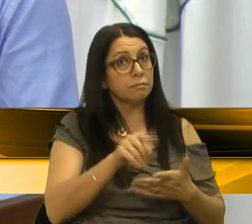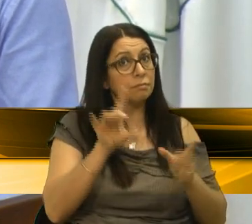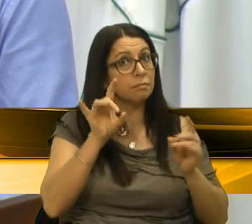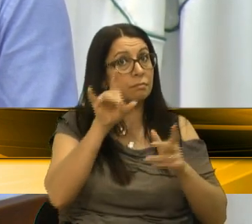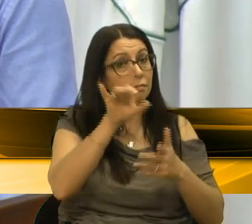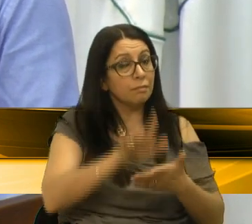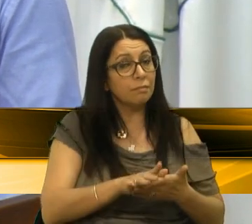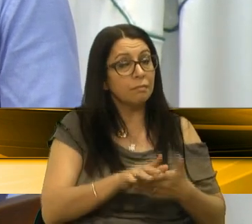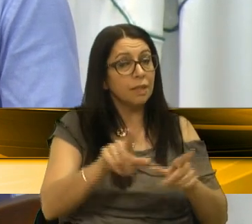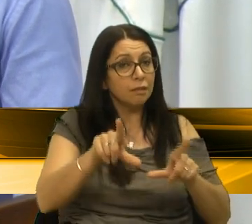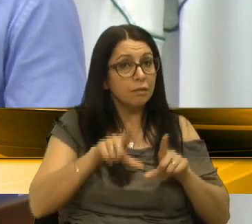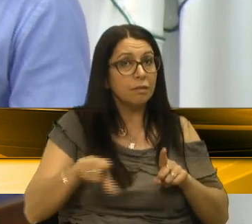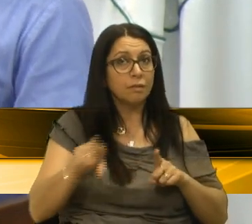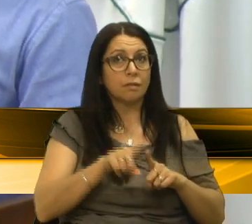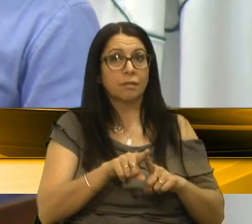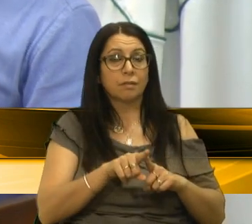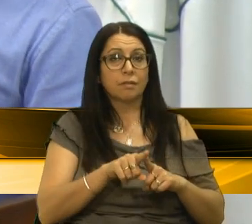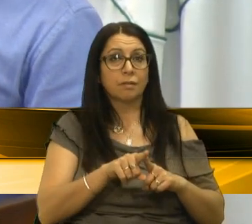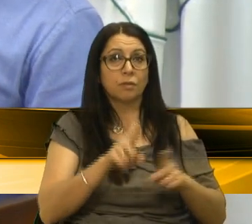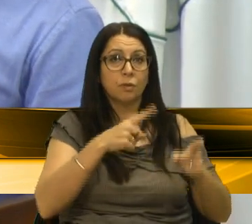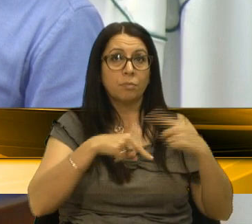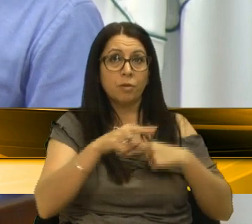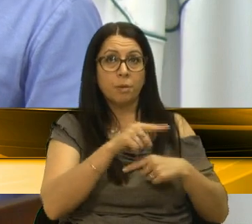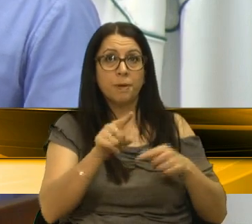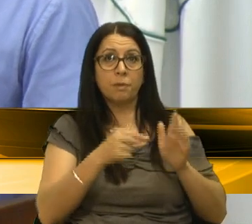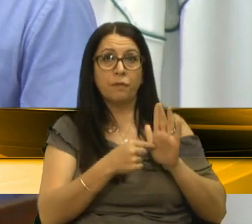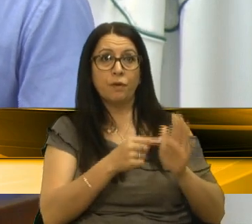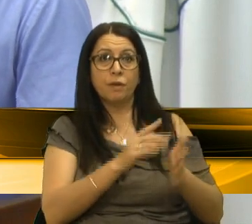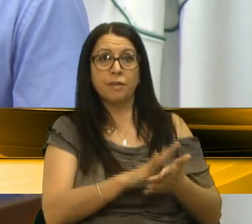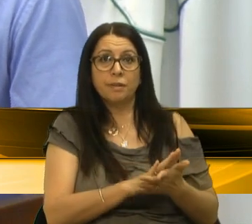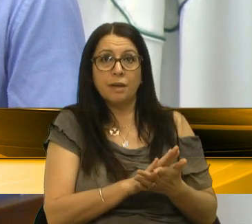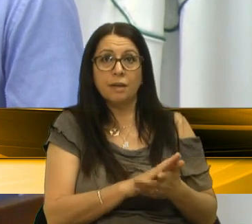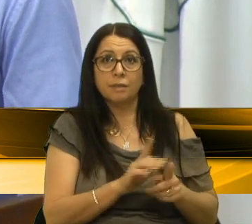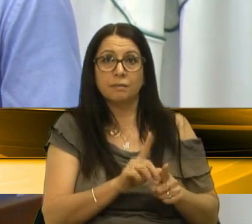os alvarás, se tornaram uma grande novela